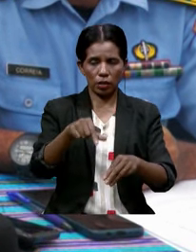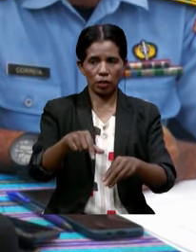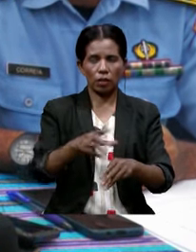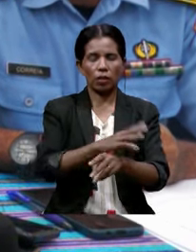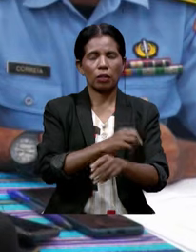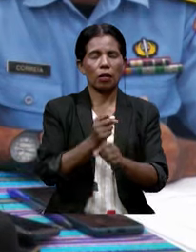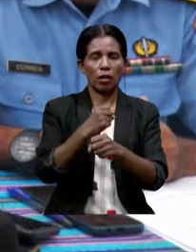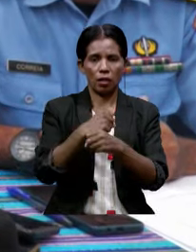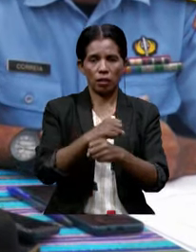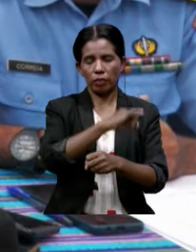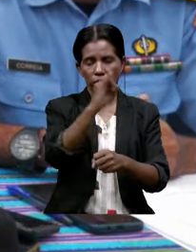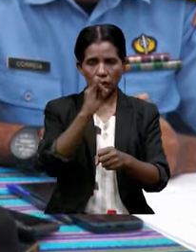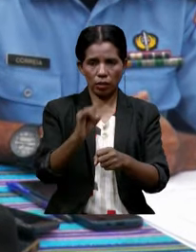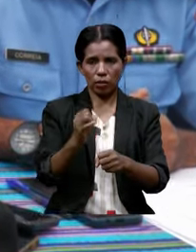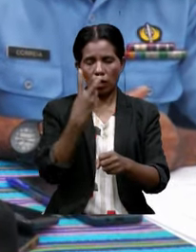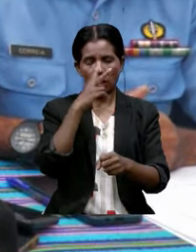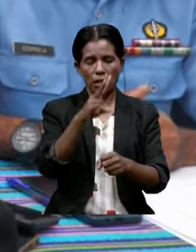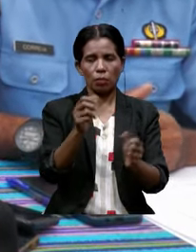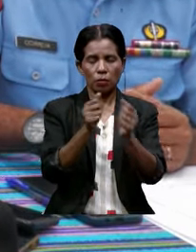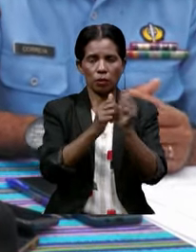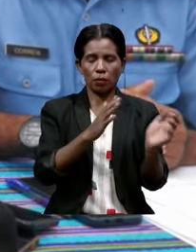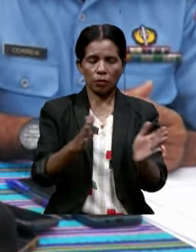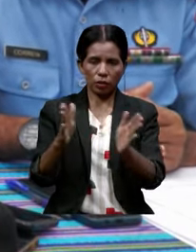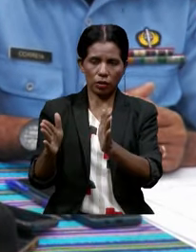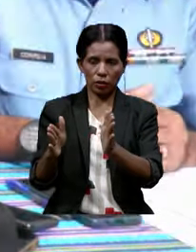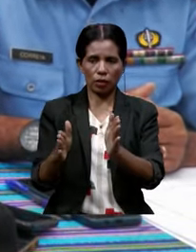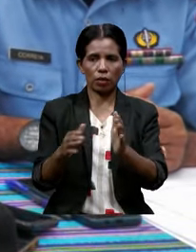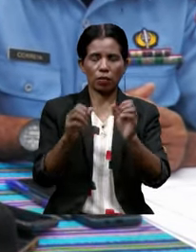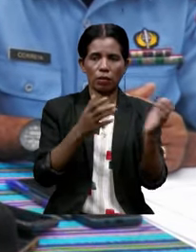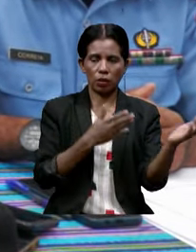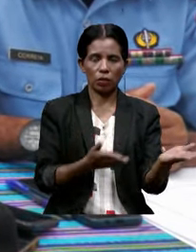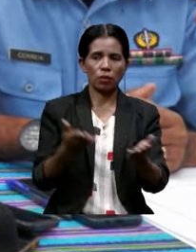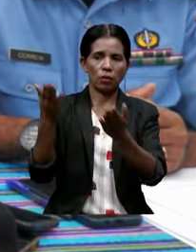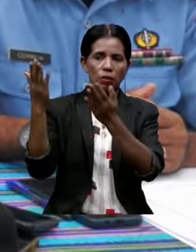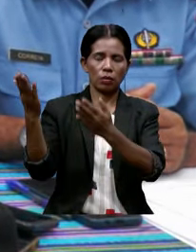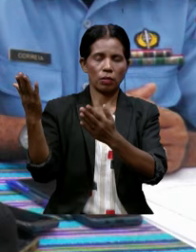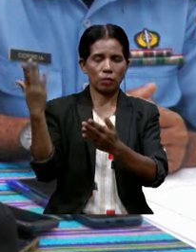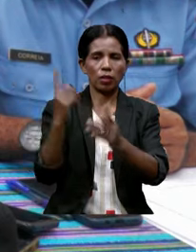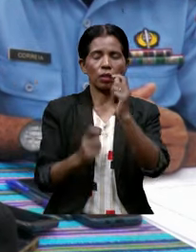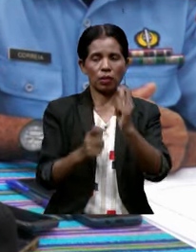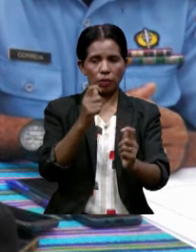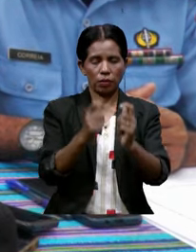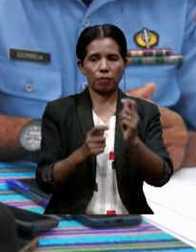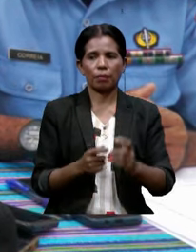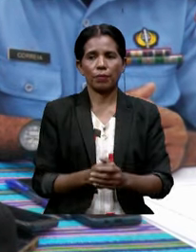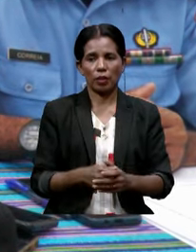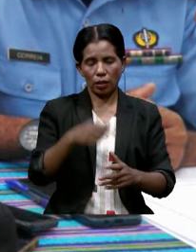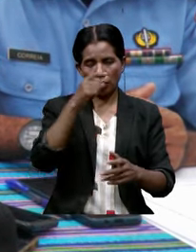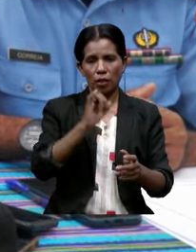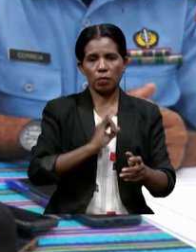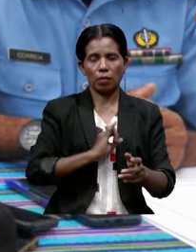investigação, e acompanha o processo ne, onde ne pela, lhe vai ia tribunal. Ona ida nema